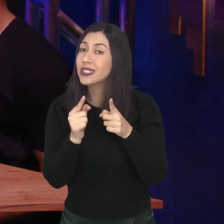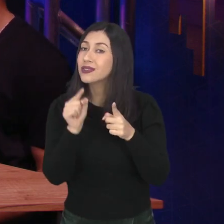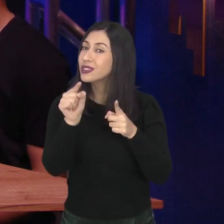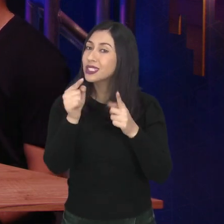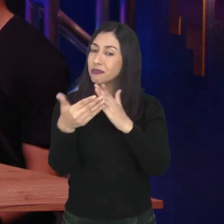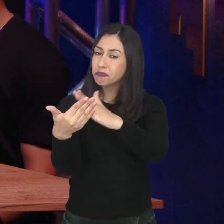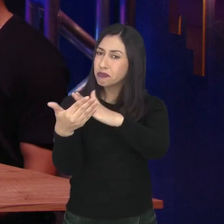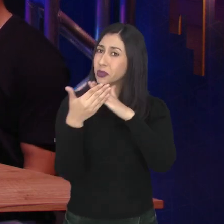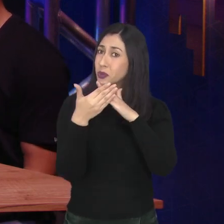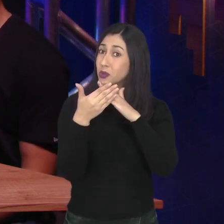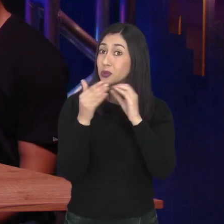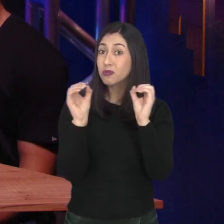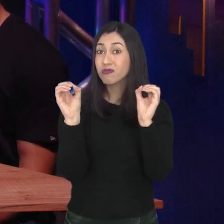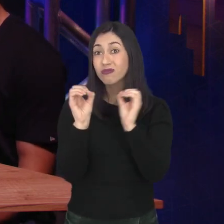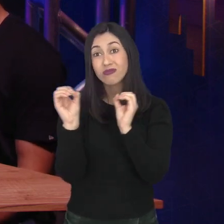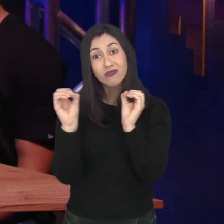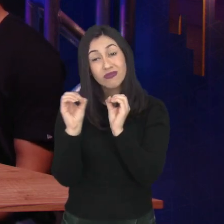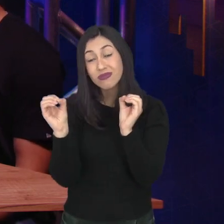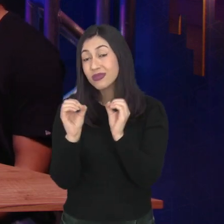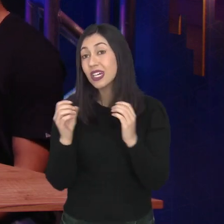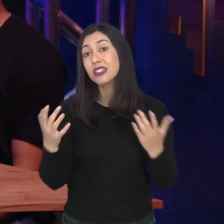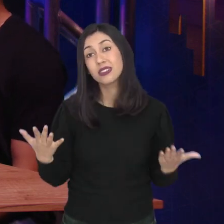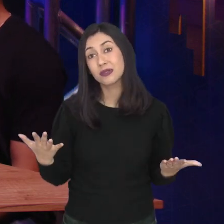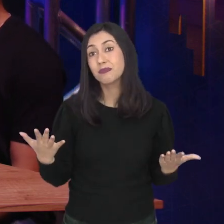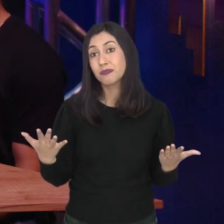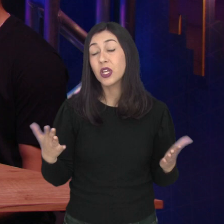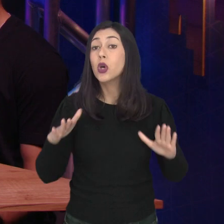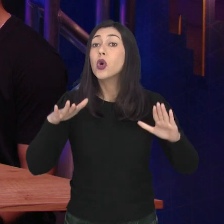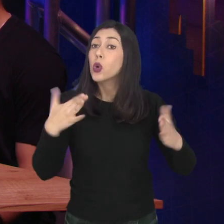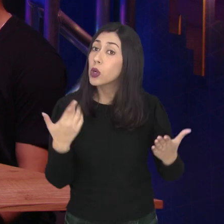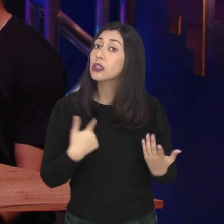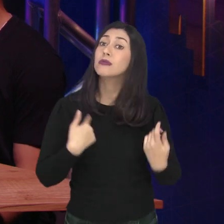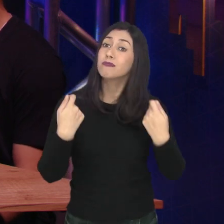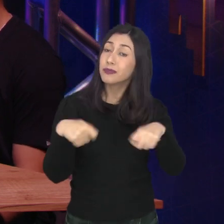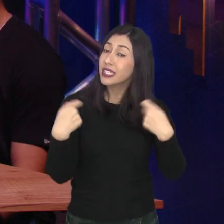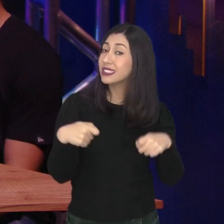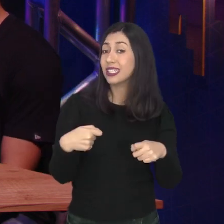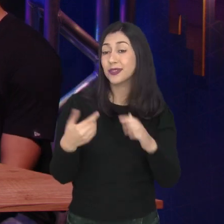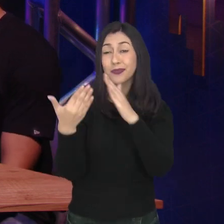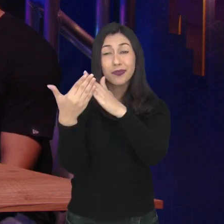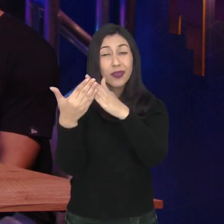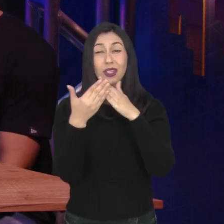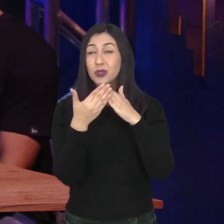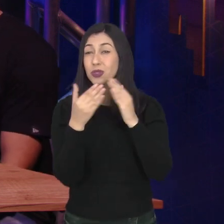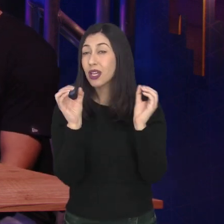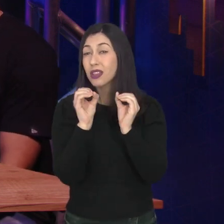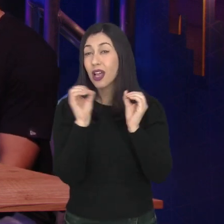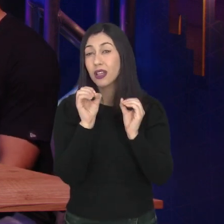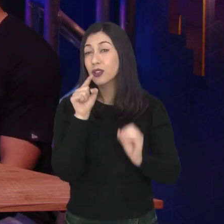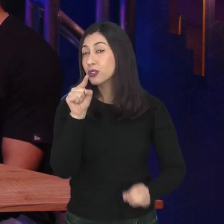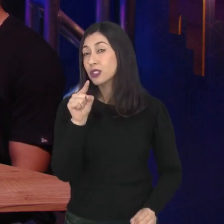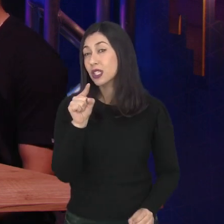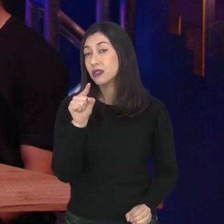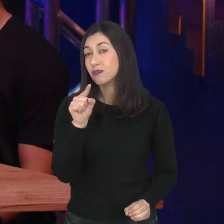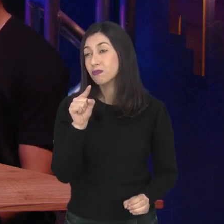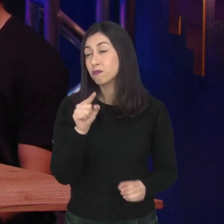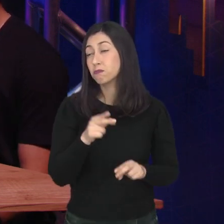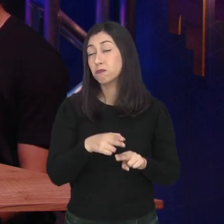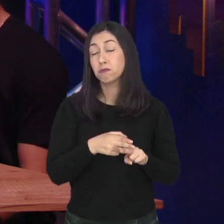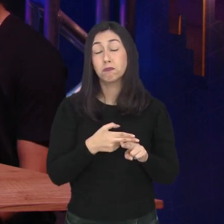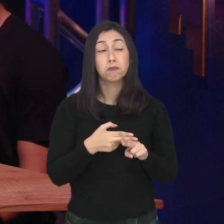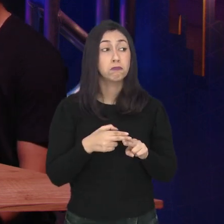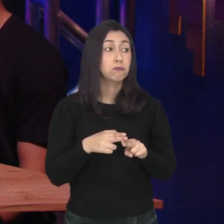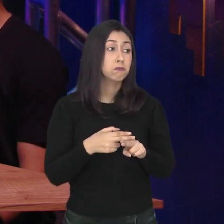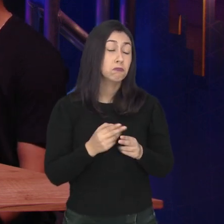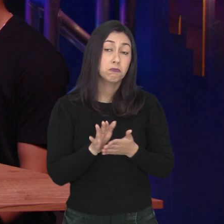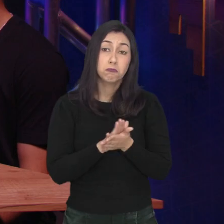fez mal, mas, eu não tive ajuda. Na hora que eu precisava, você se omitiu